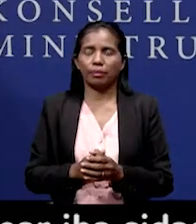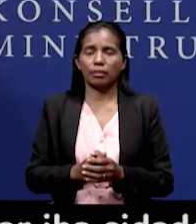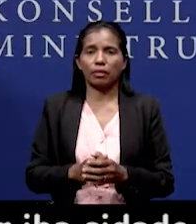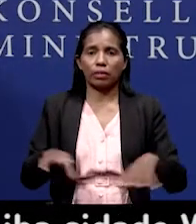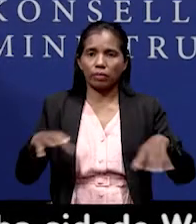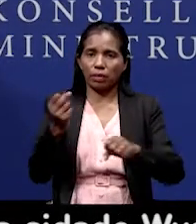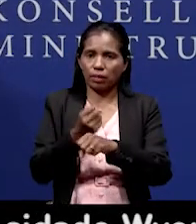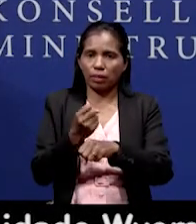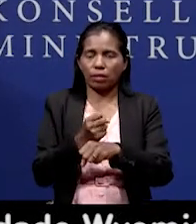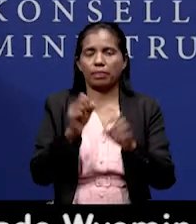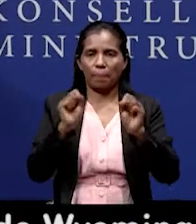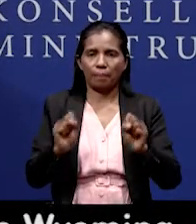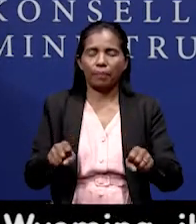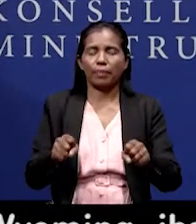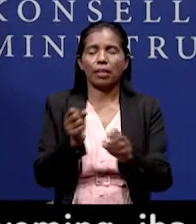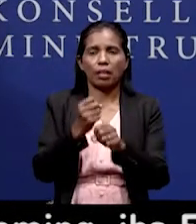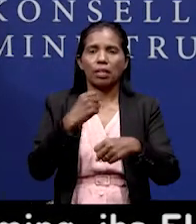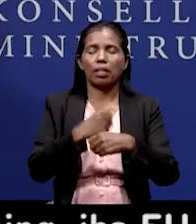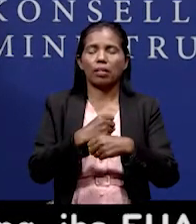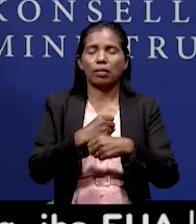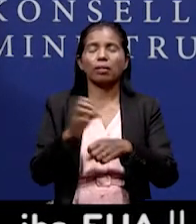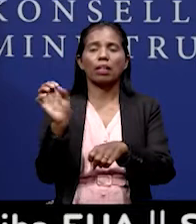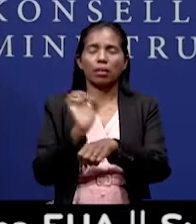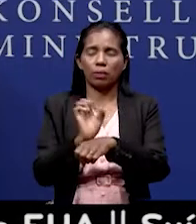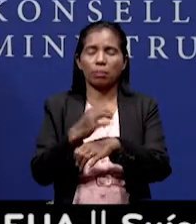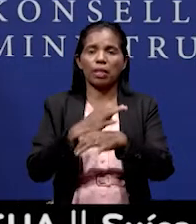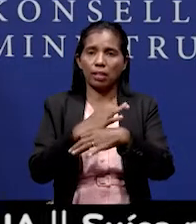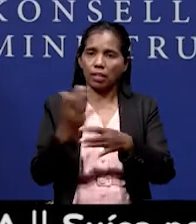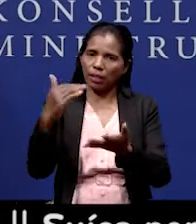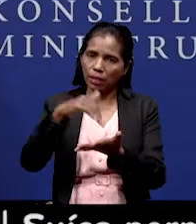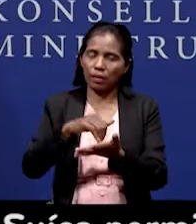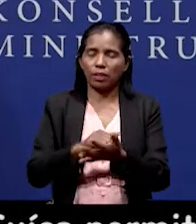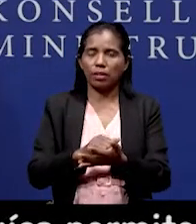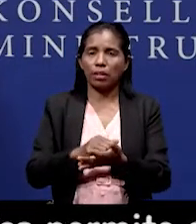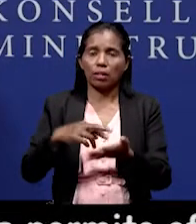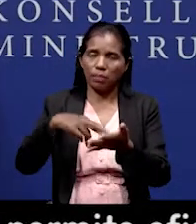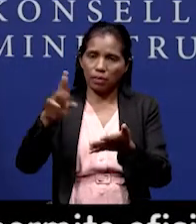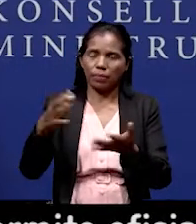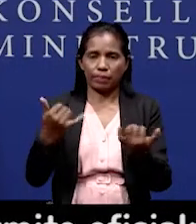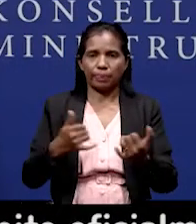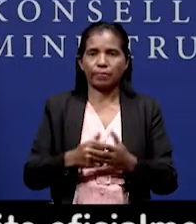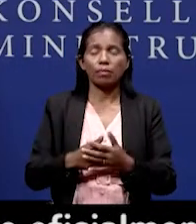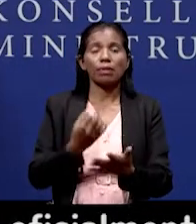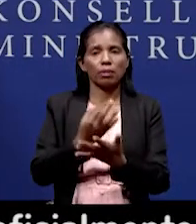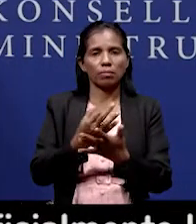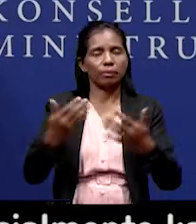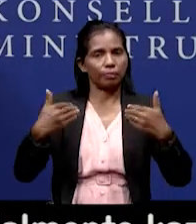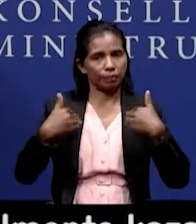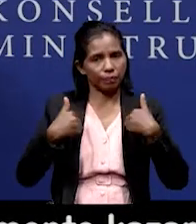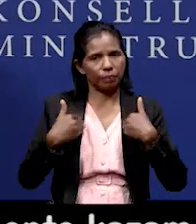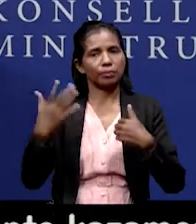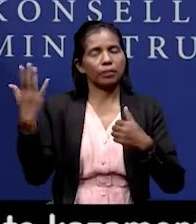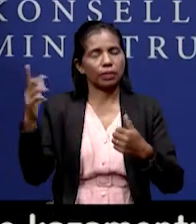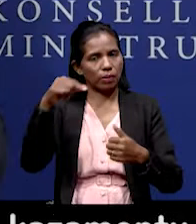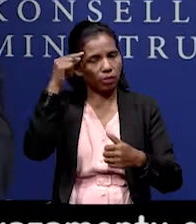bele, halo e economia recupera. Com a aprovação de NEBE, você não vê que ia ela, o governo se transfere para